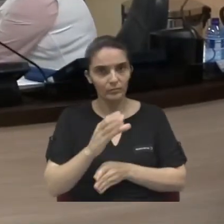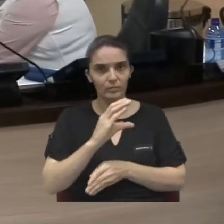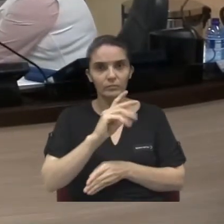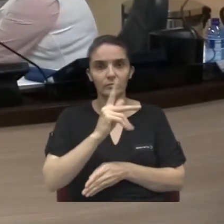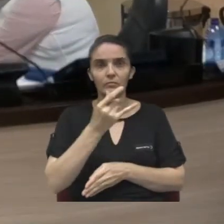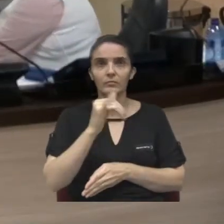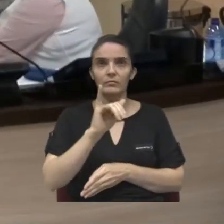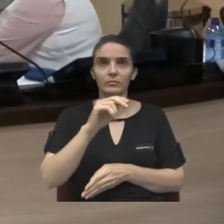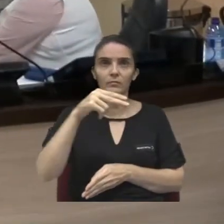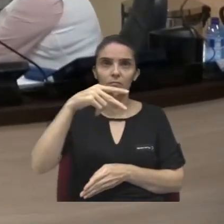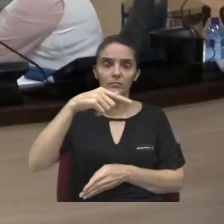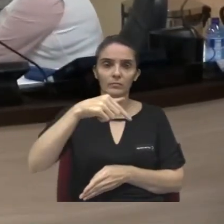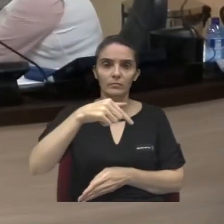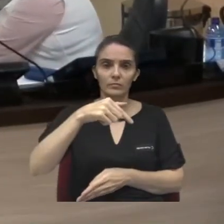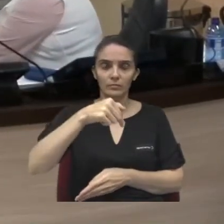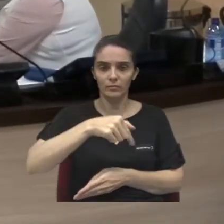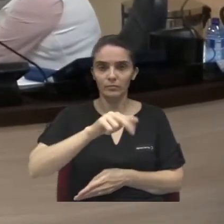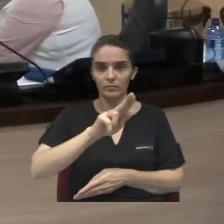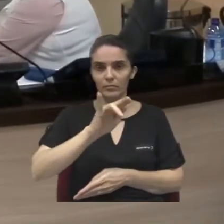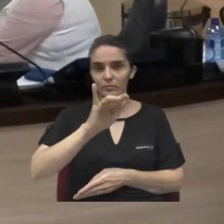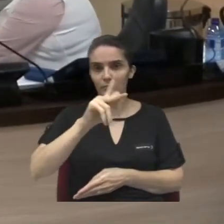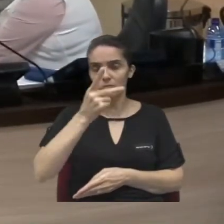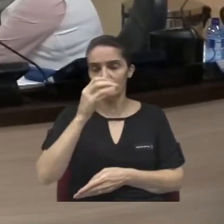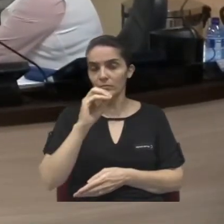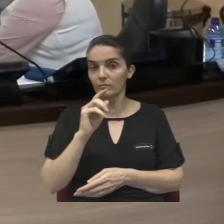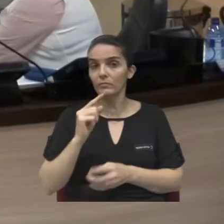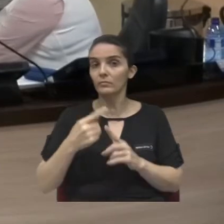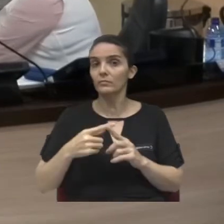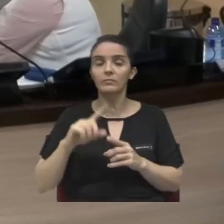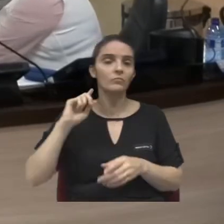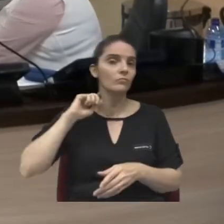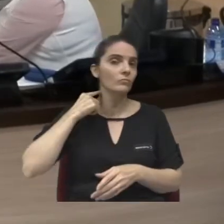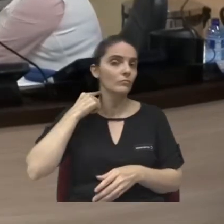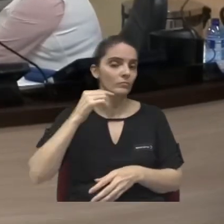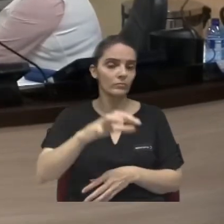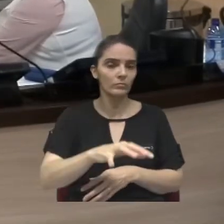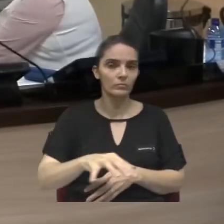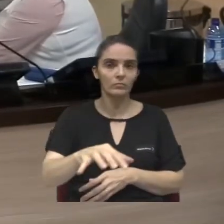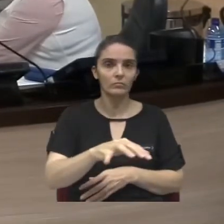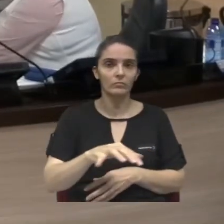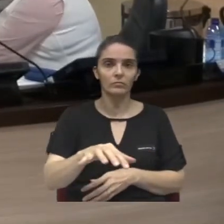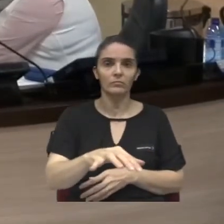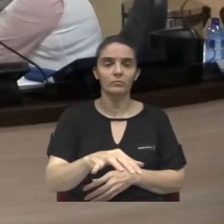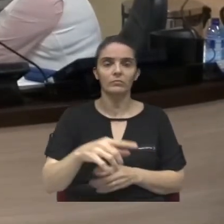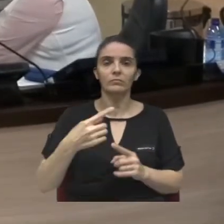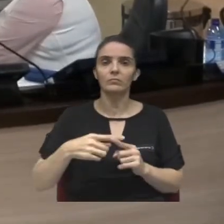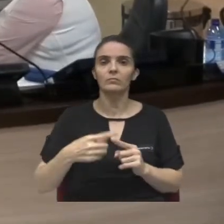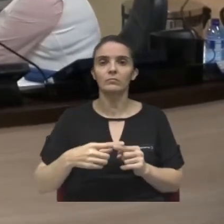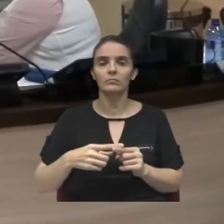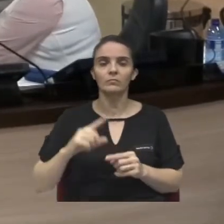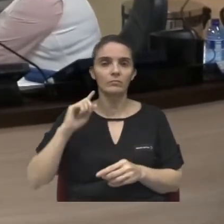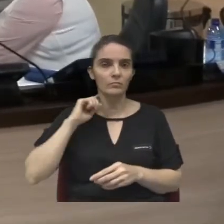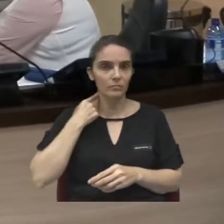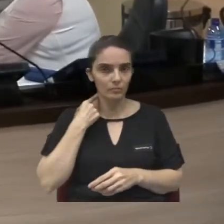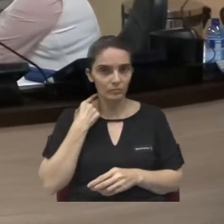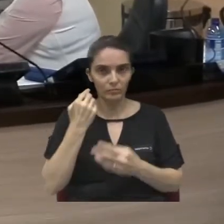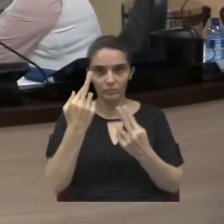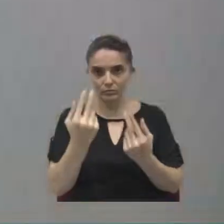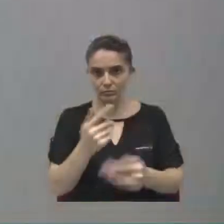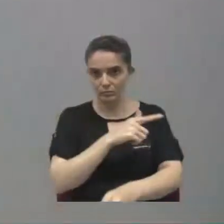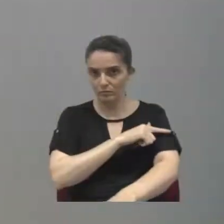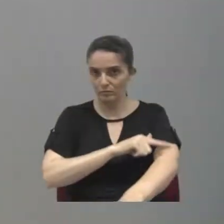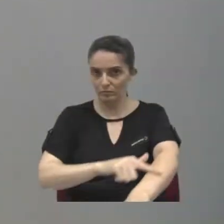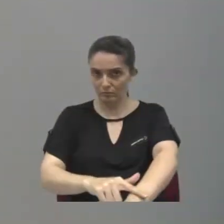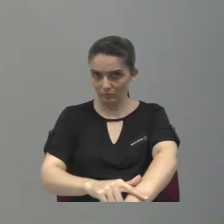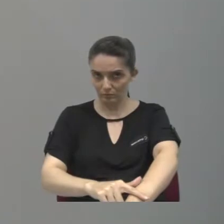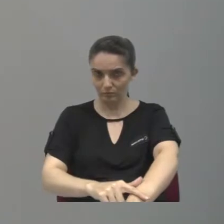parte. sujeira, sim, a sujeira na Praça Toledo Barros, e lembrar que eu costumo dizer, o lixo está para a educação como a educação